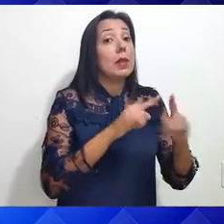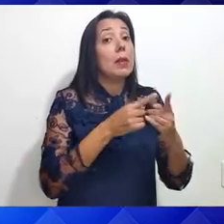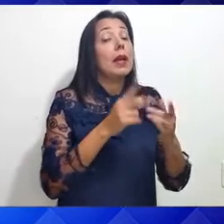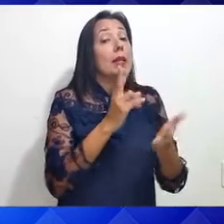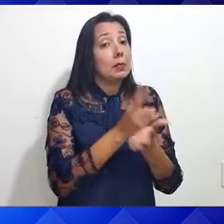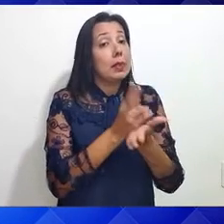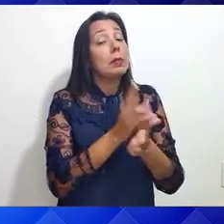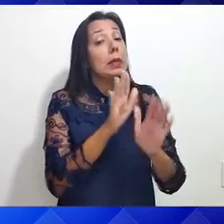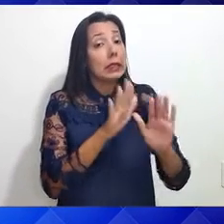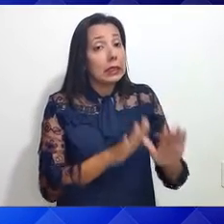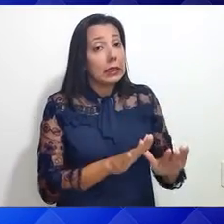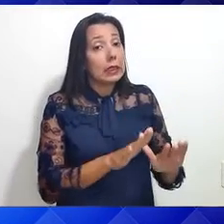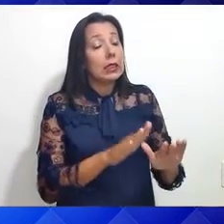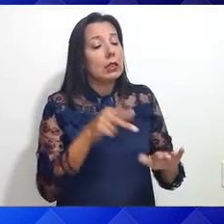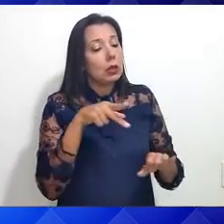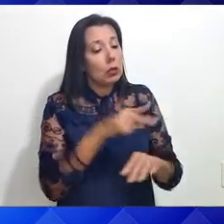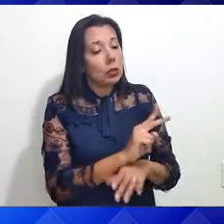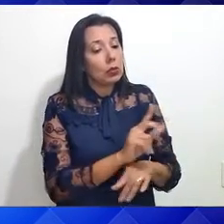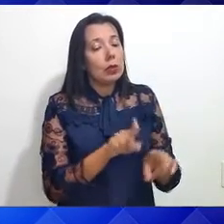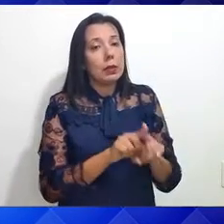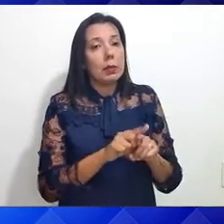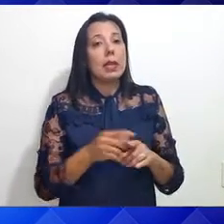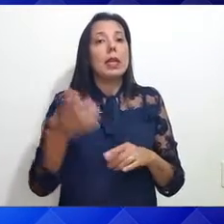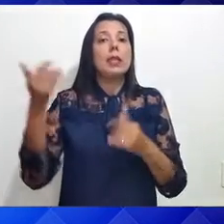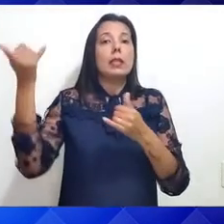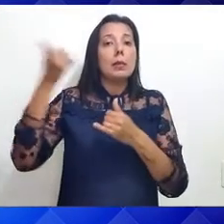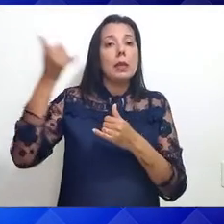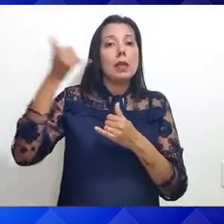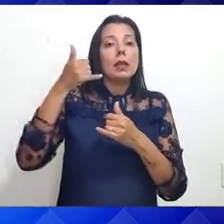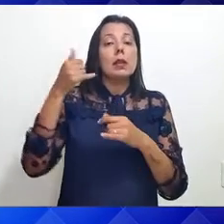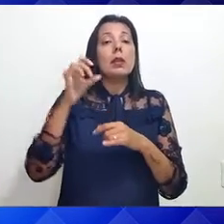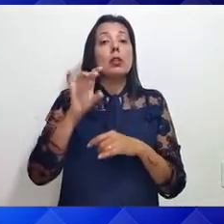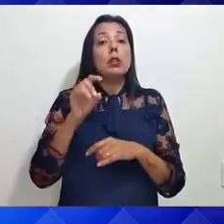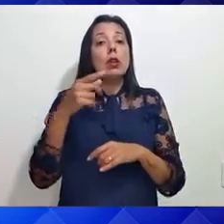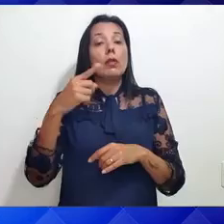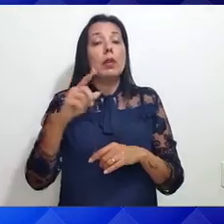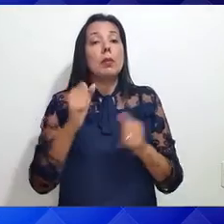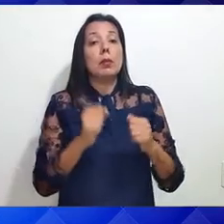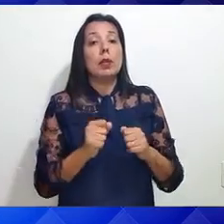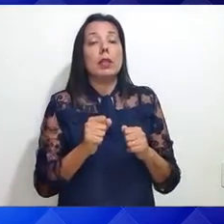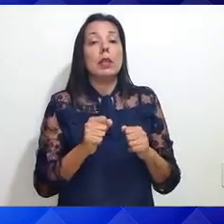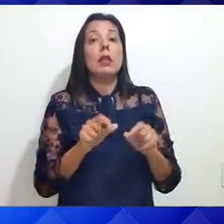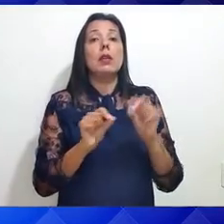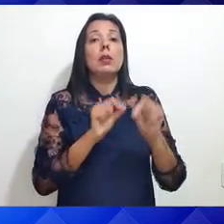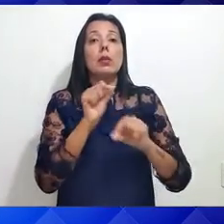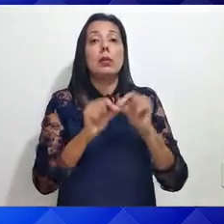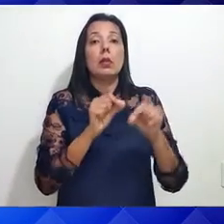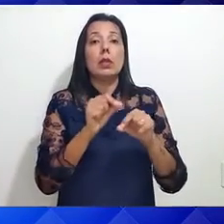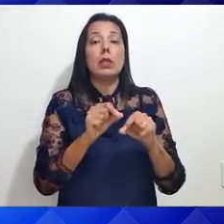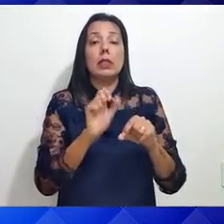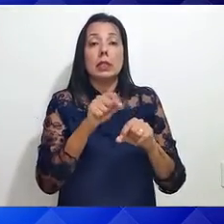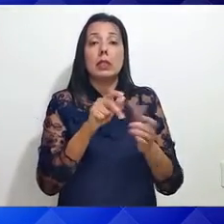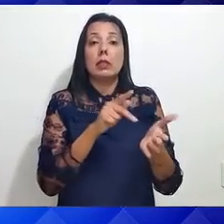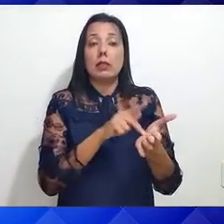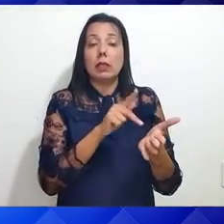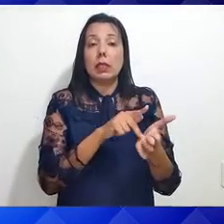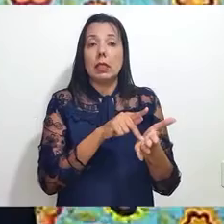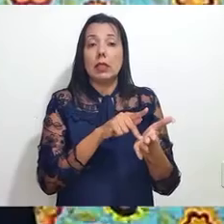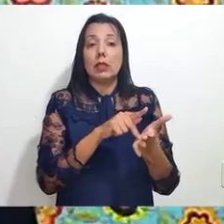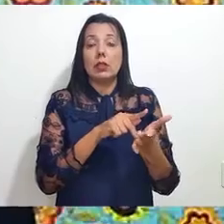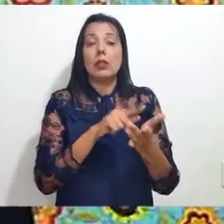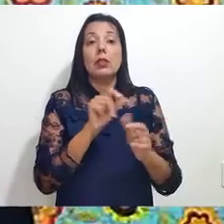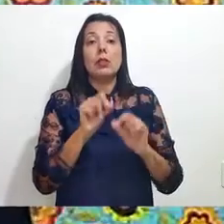assim, ainda continuamos recebendo denúncias, mas a gente só vai poder verificar efetivamente o número